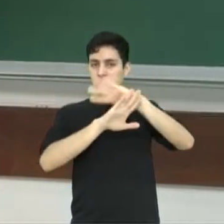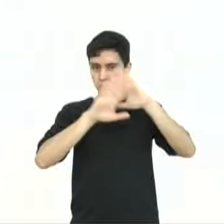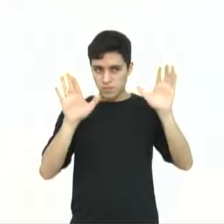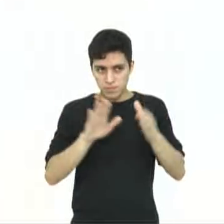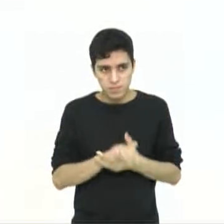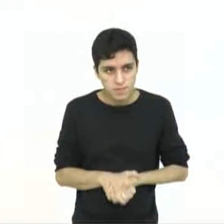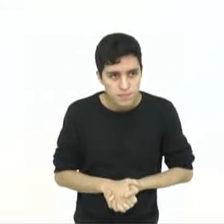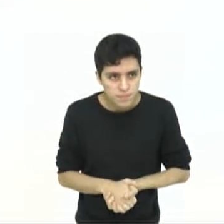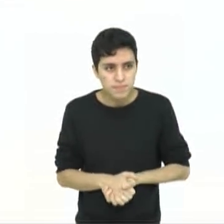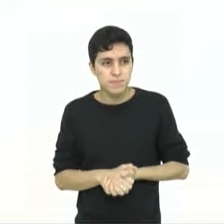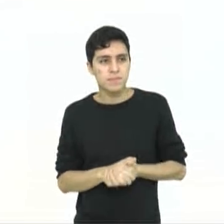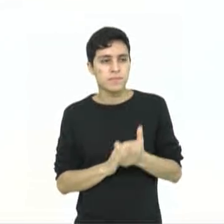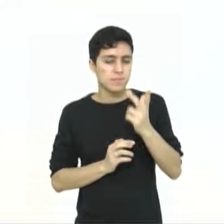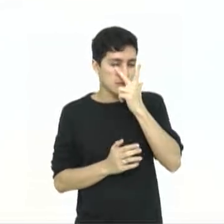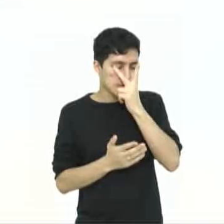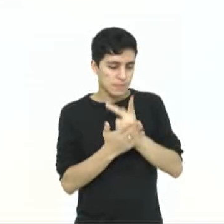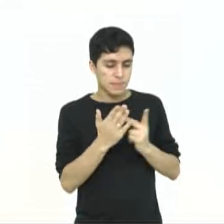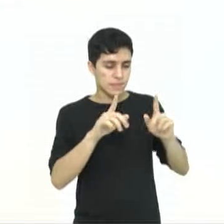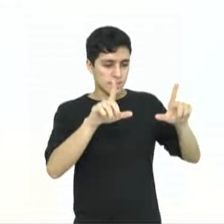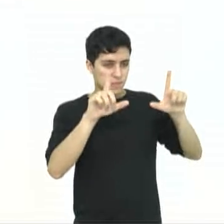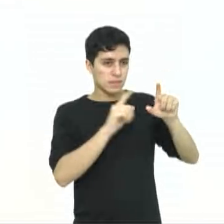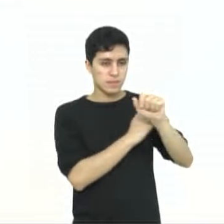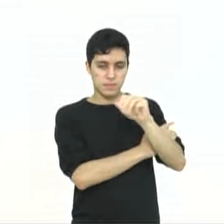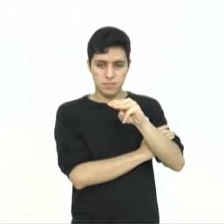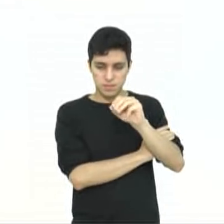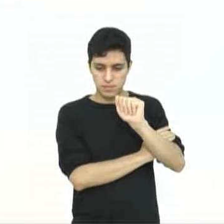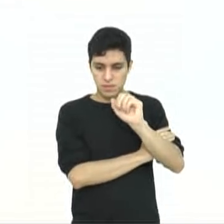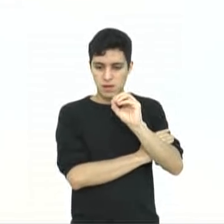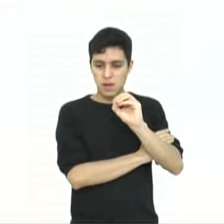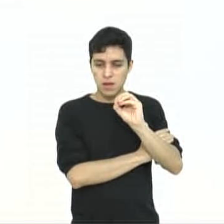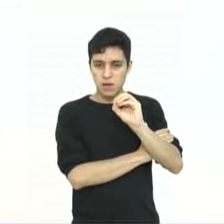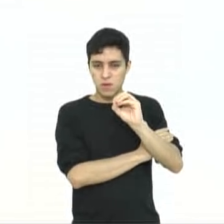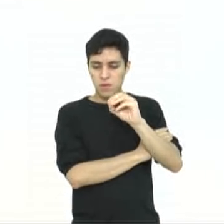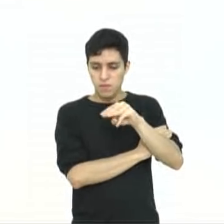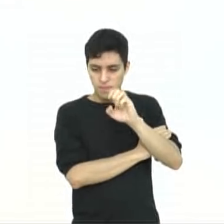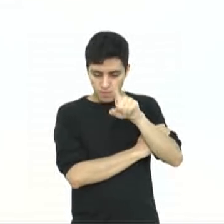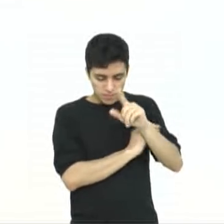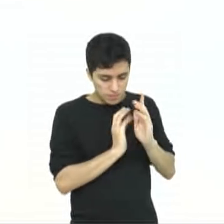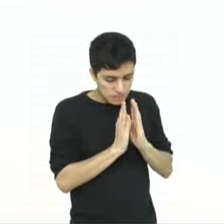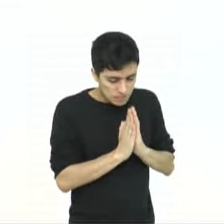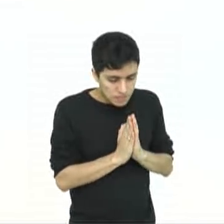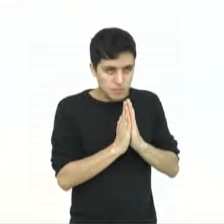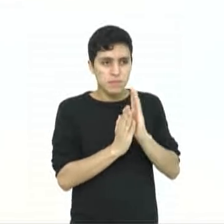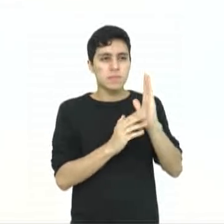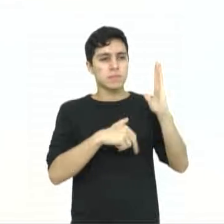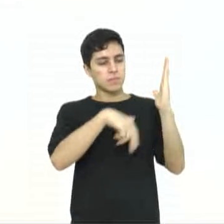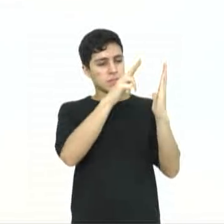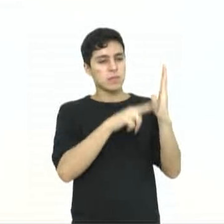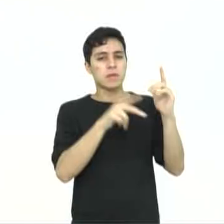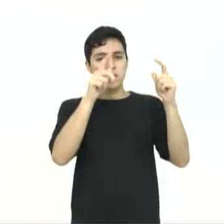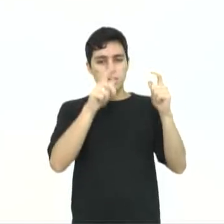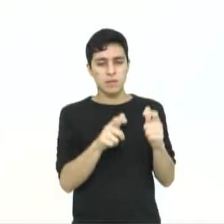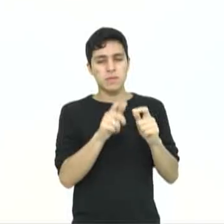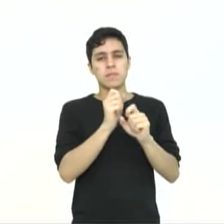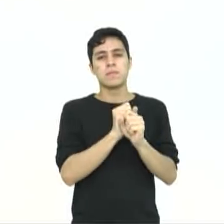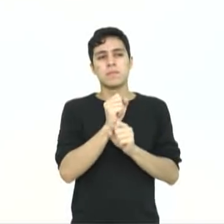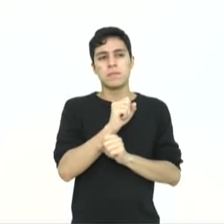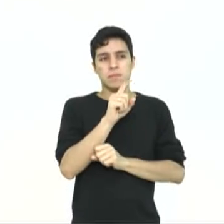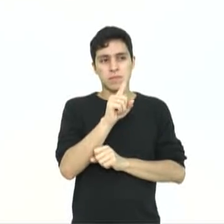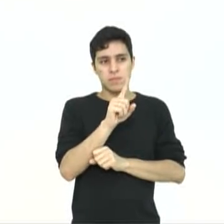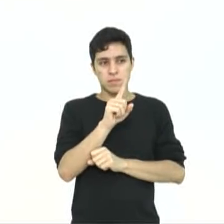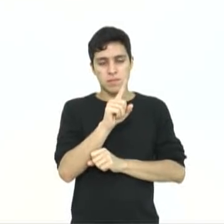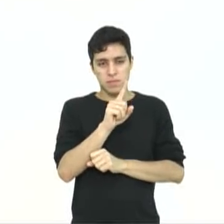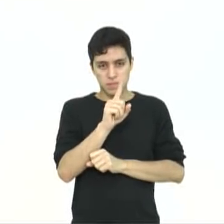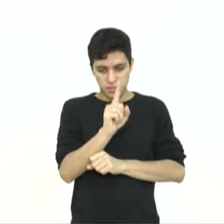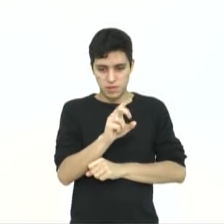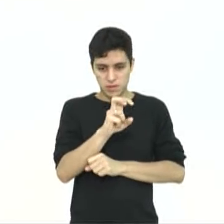E, olha, esse é o mais interessante, não que os outros não sejam. Ir a Meca ao menos uma vez na vida, caso tenha recursos financeiros para isso.